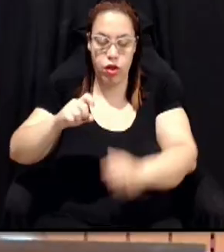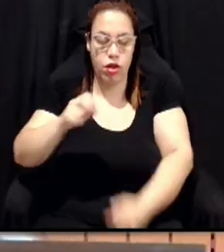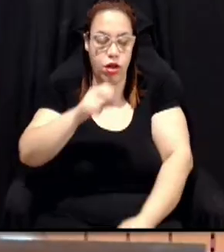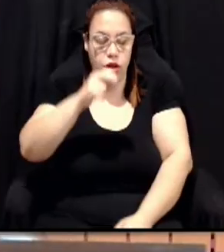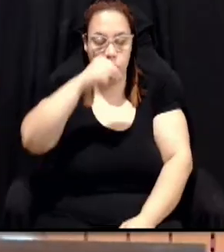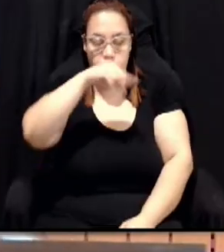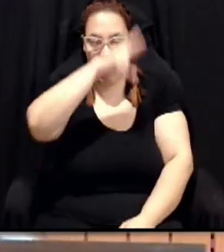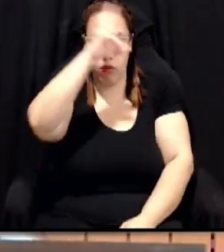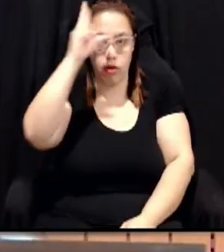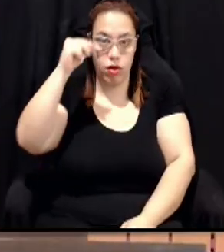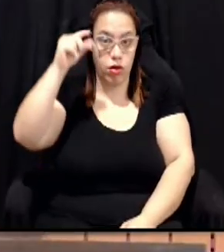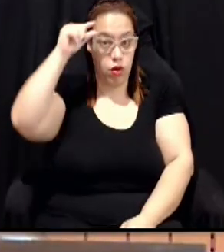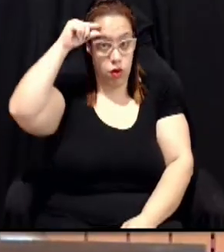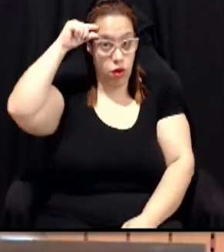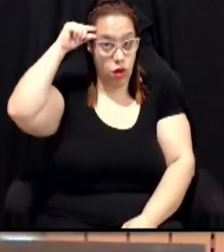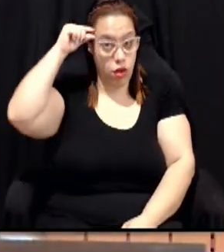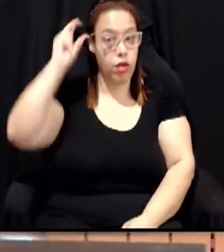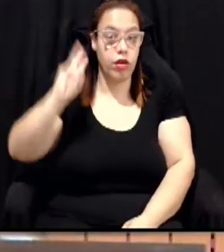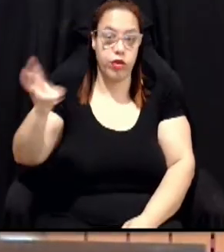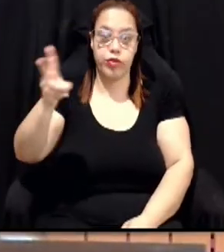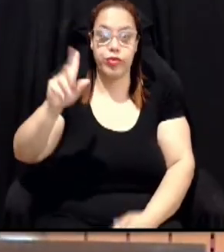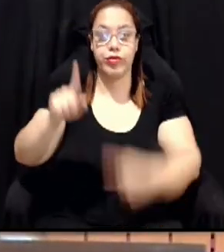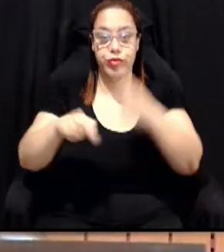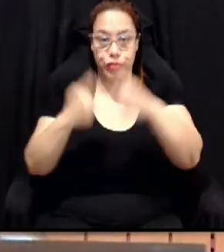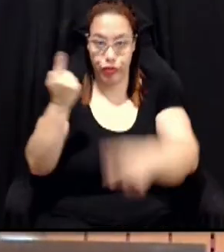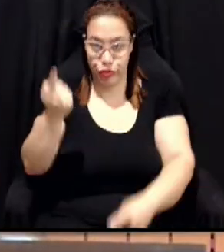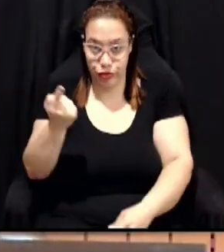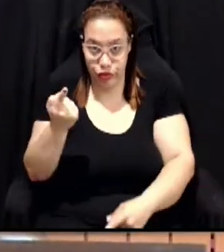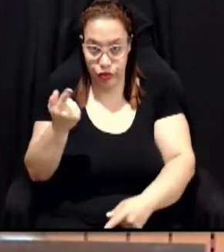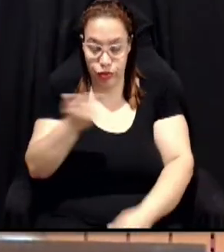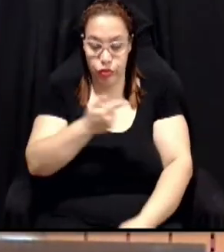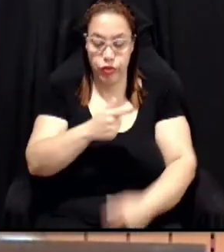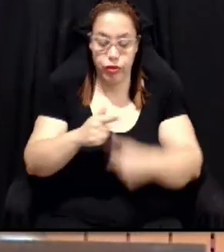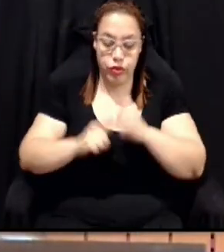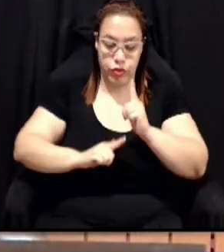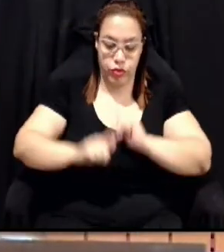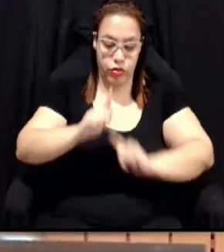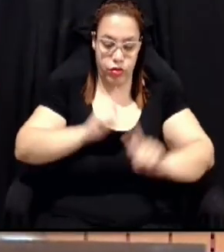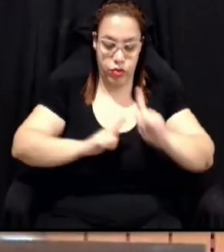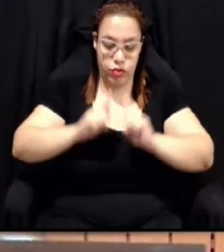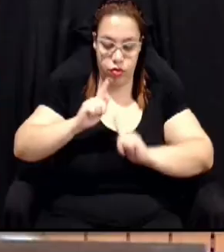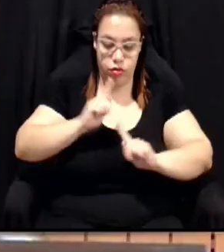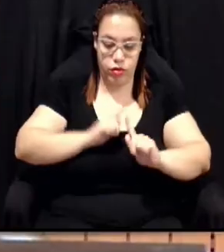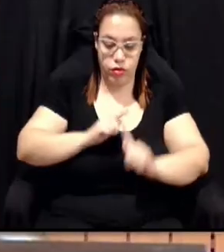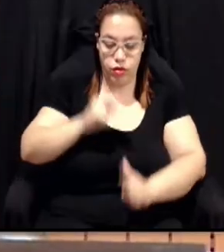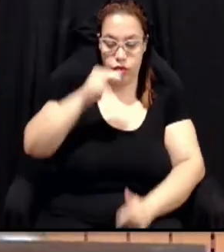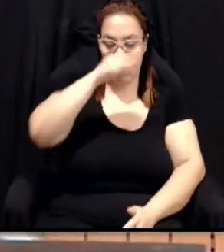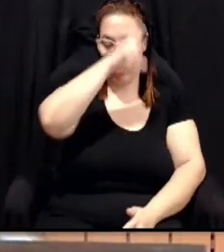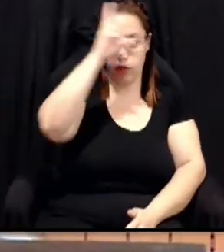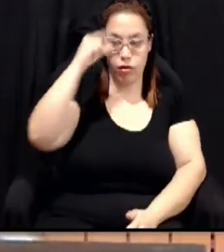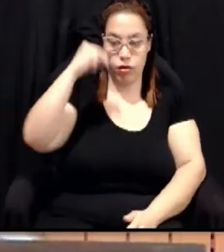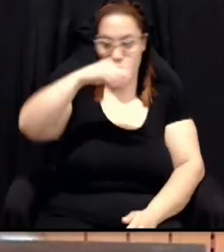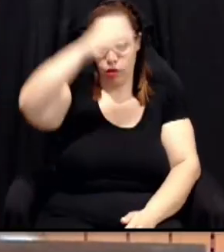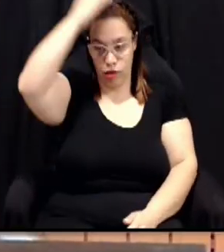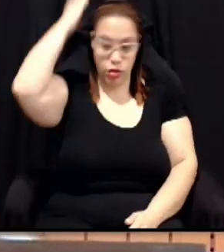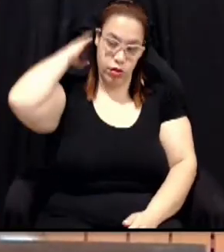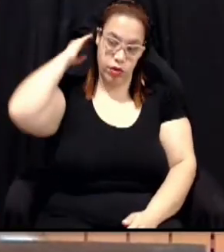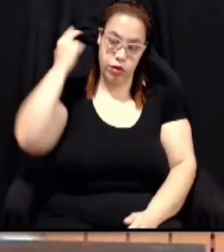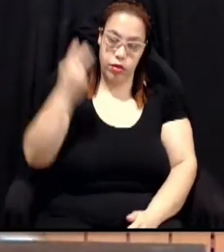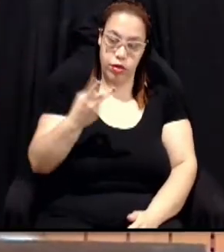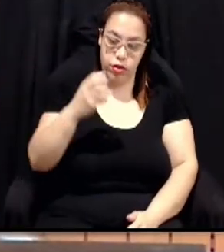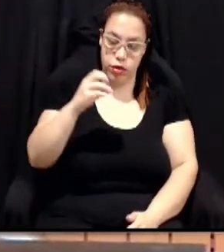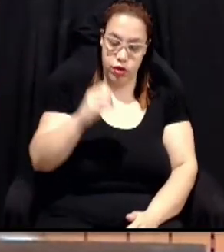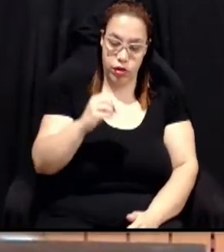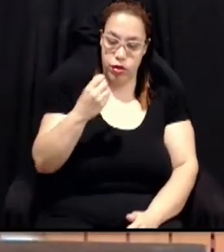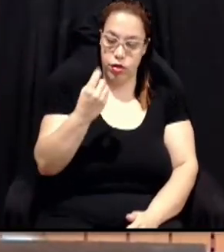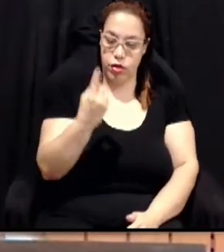teve continuidade depois na gestão do atual prefeito Dário Saad. Em 2016, eu não era